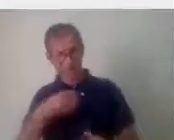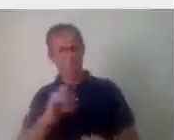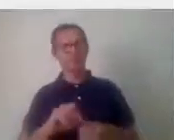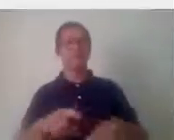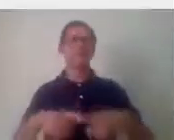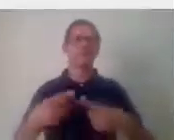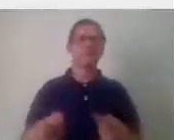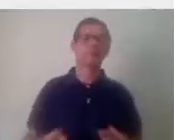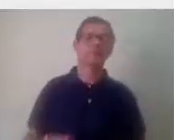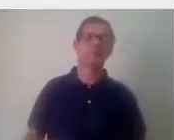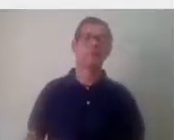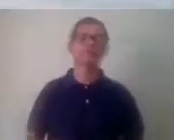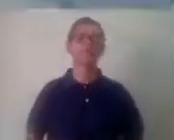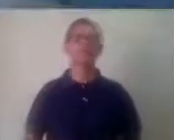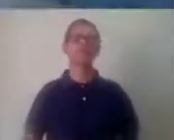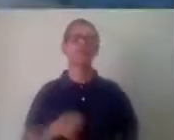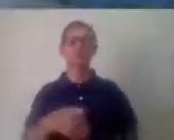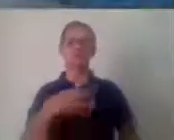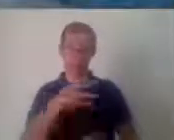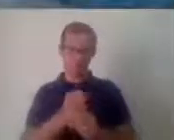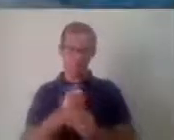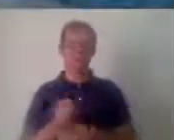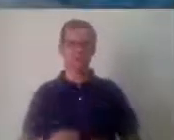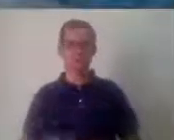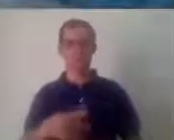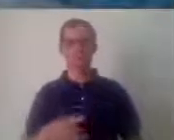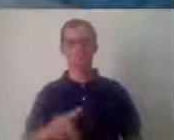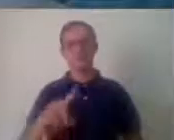Ó, quando você calcular